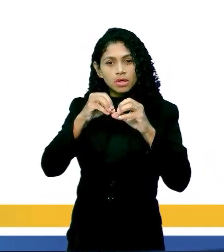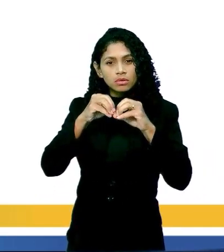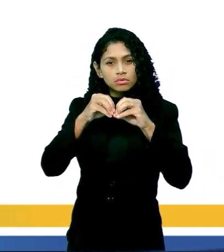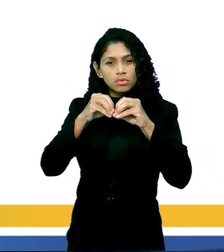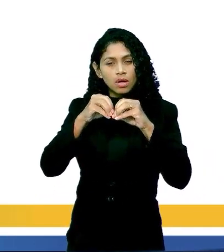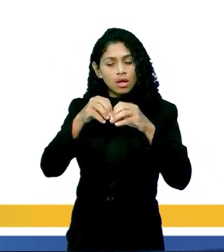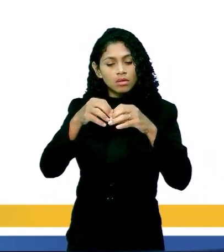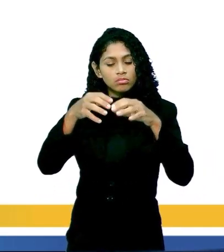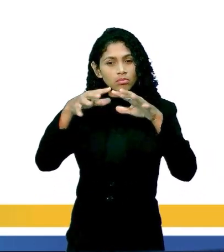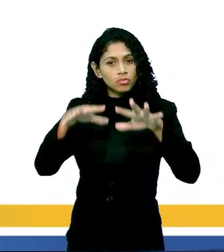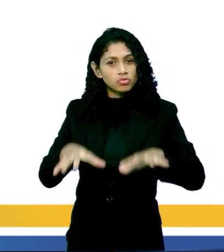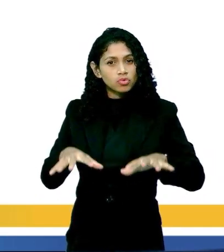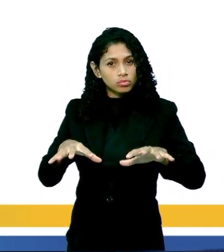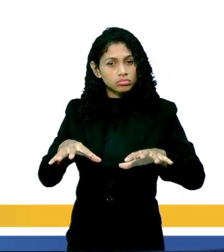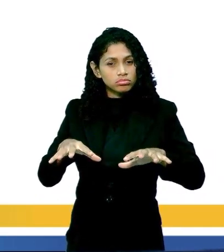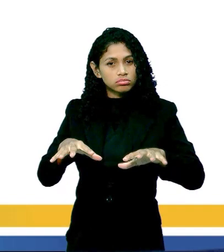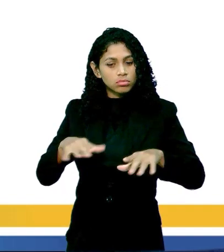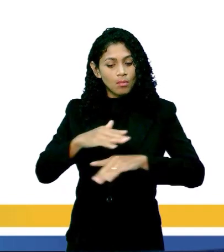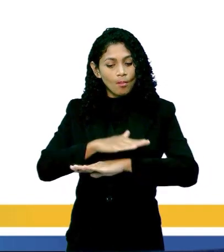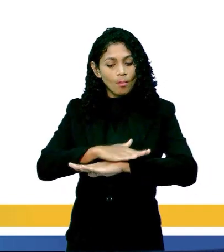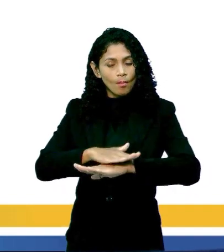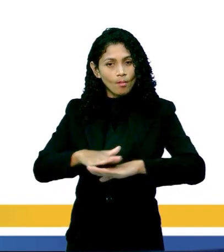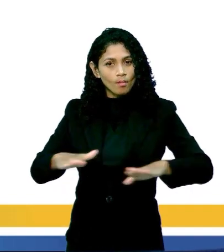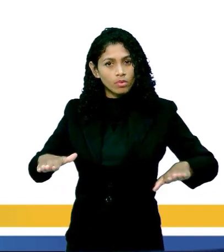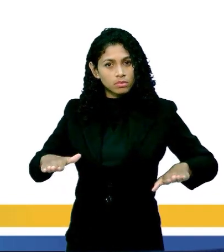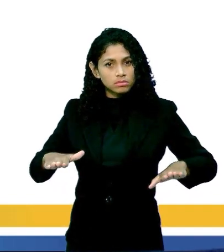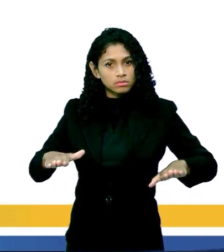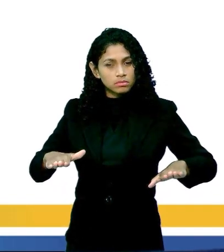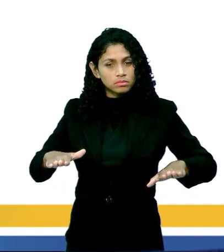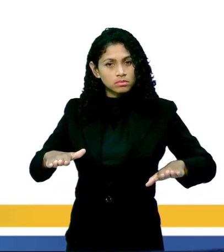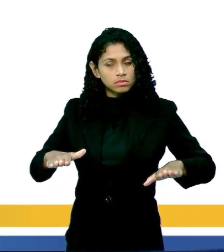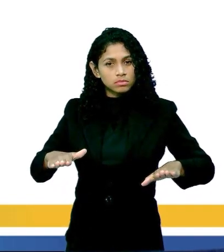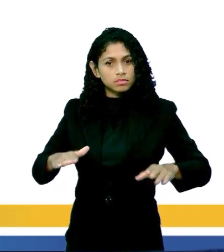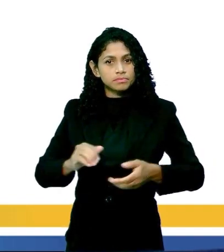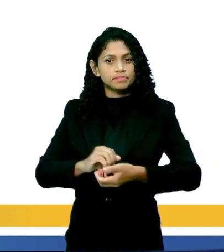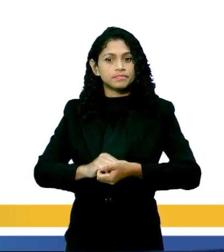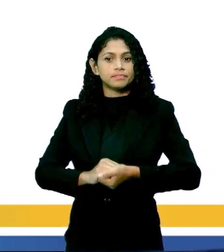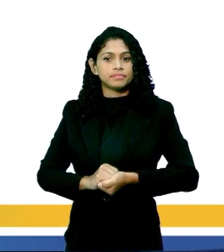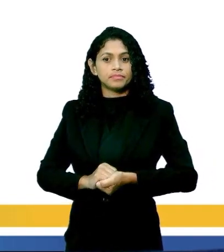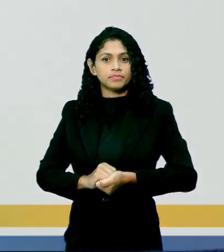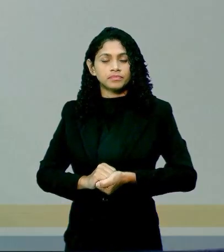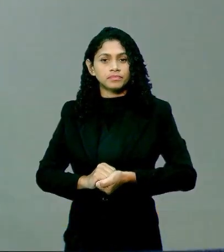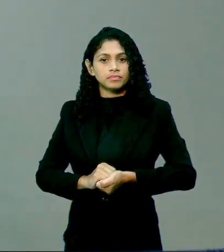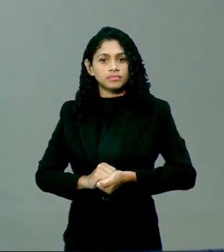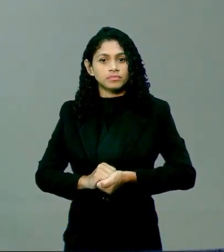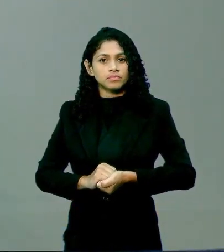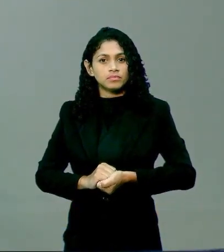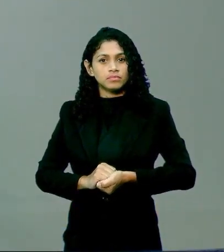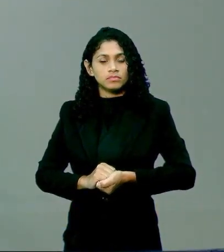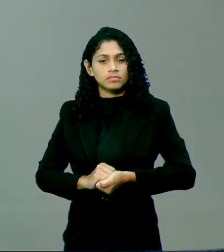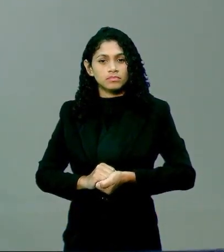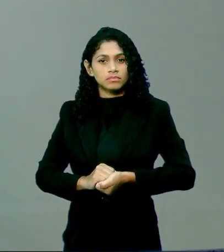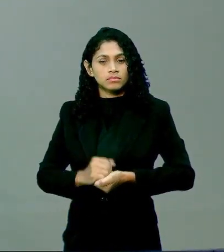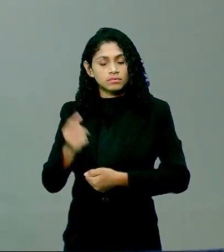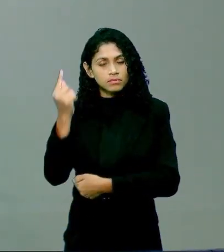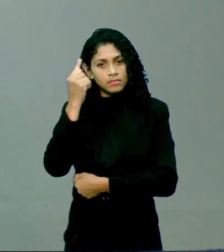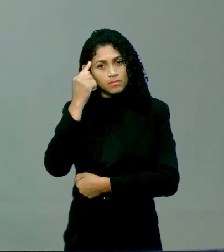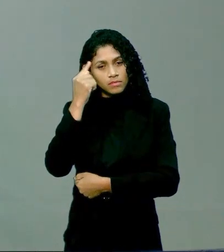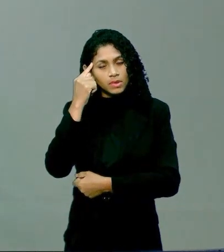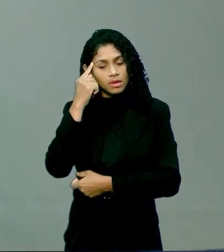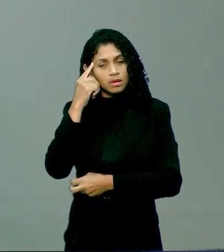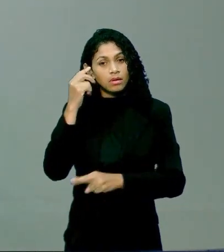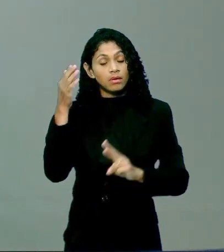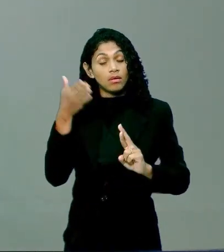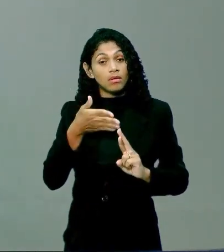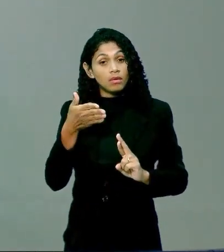de pesos diferentes, vão chegar ao chão em tempos proporcionais às suas massas? Devemos levar em consideração que quando eu me